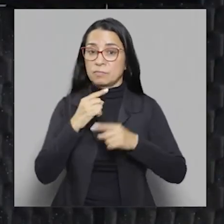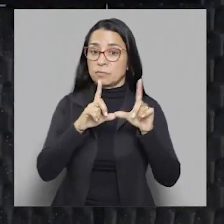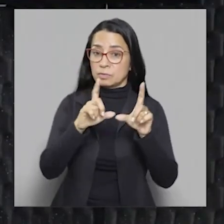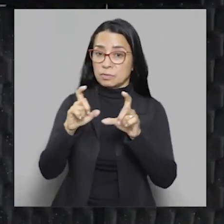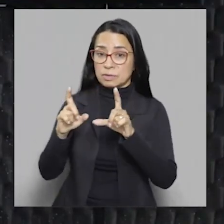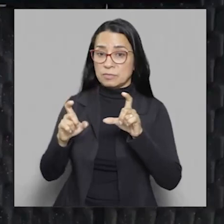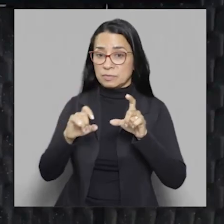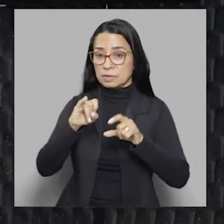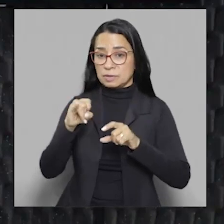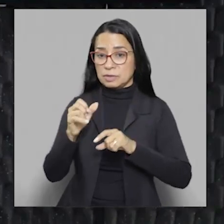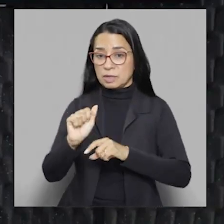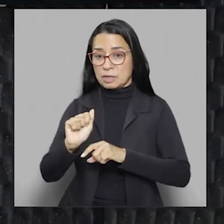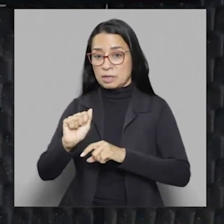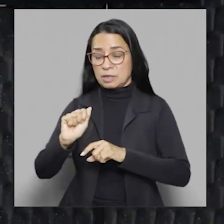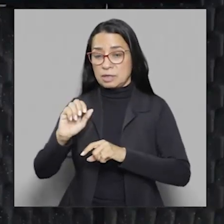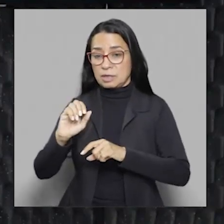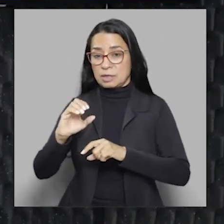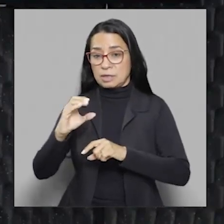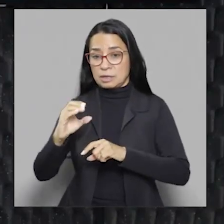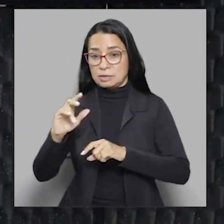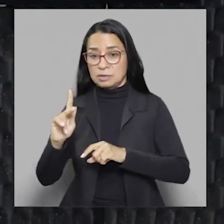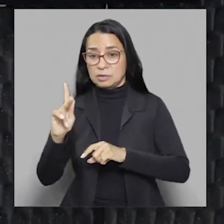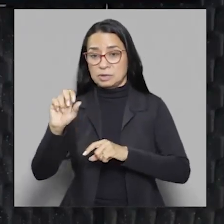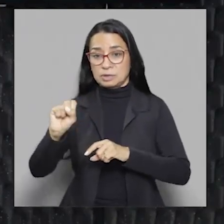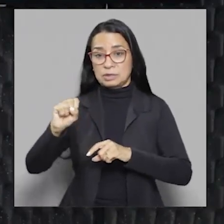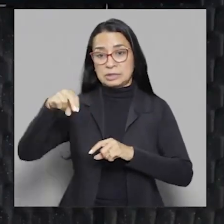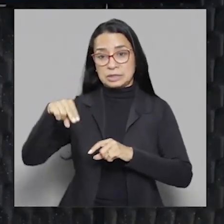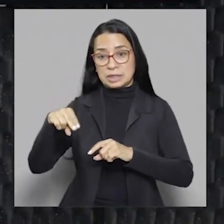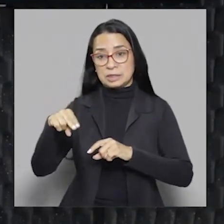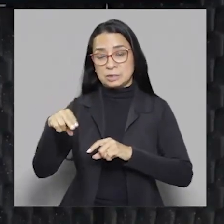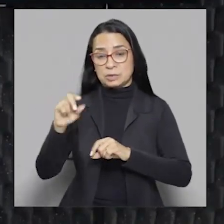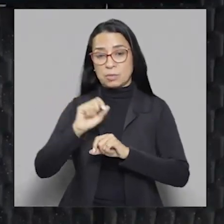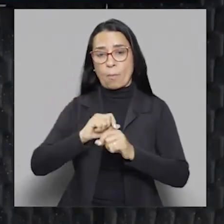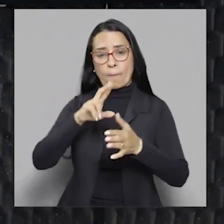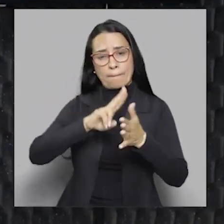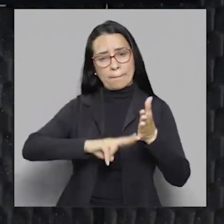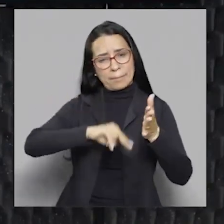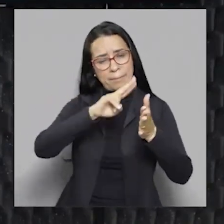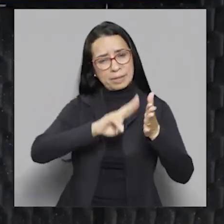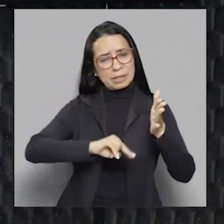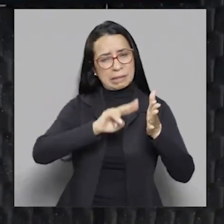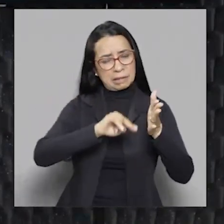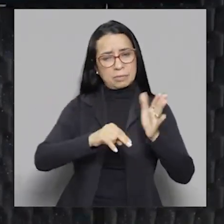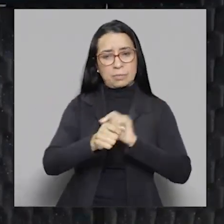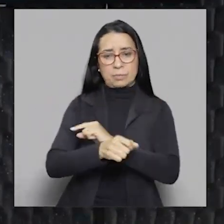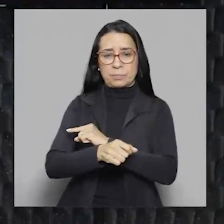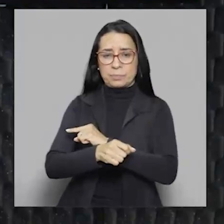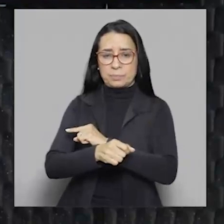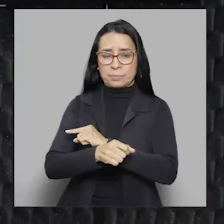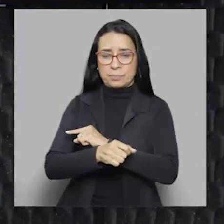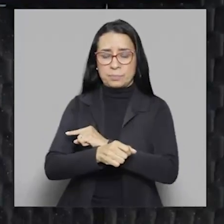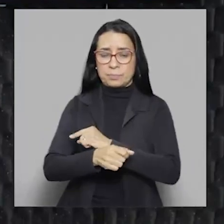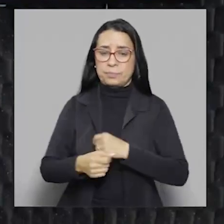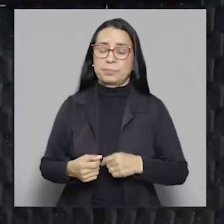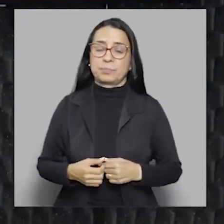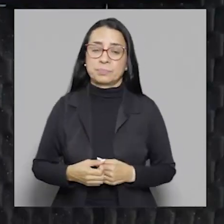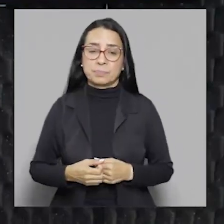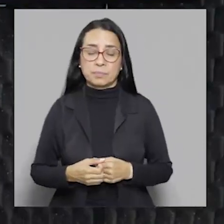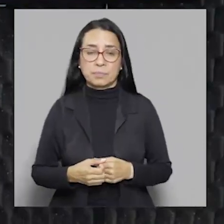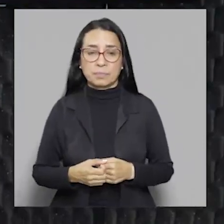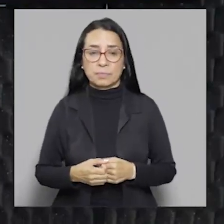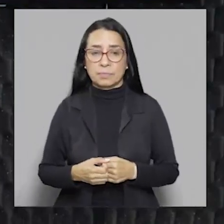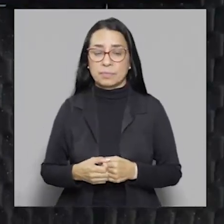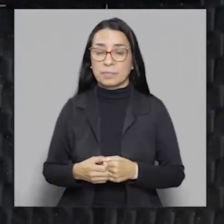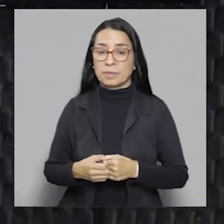esse ateliê por Hans Namuth, em 1951. Teoria da arte moderna e assim por diante. Bom, a obra